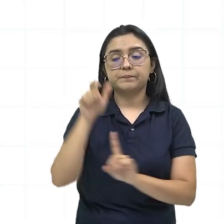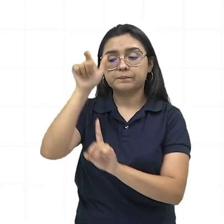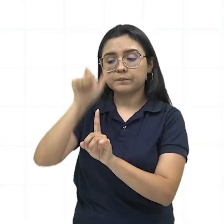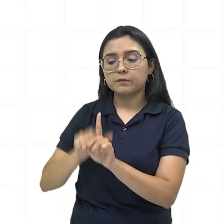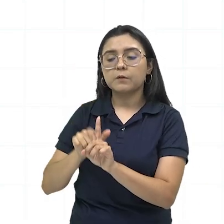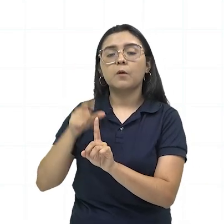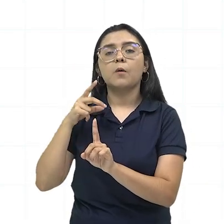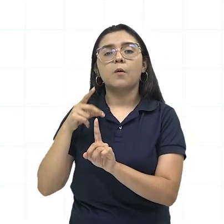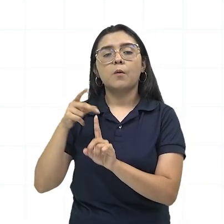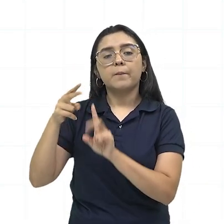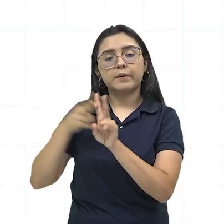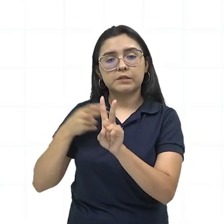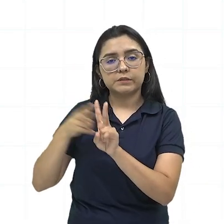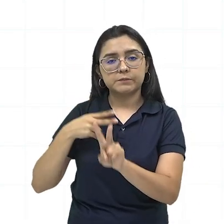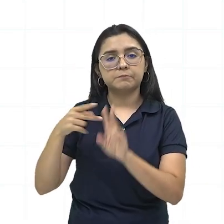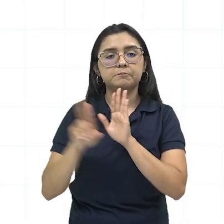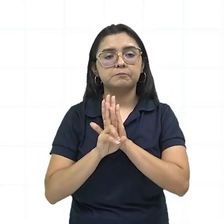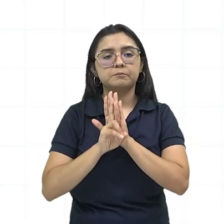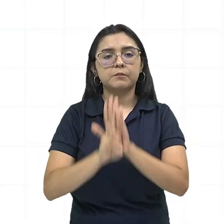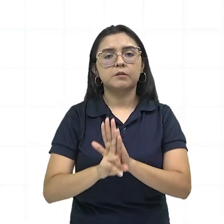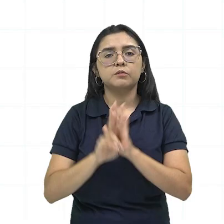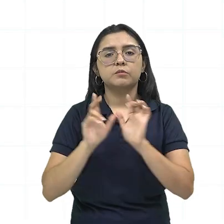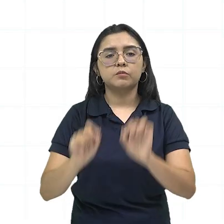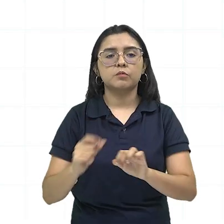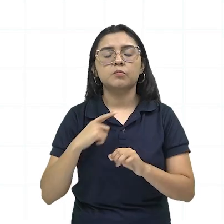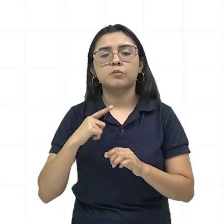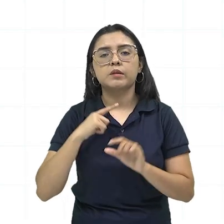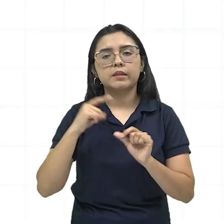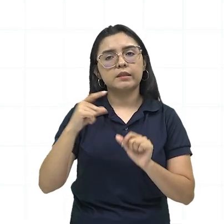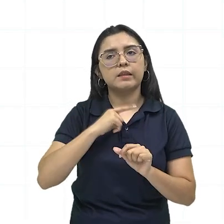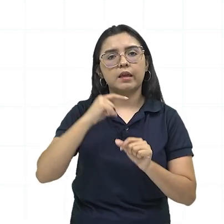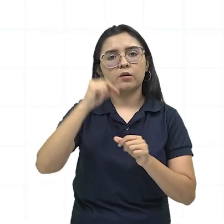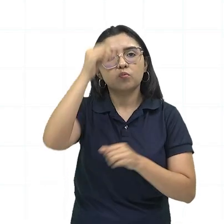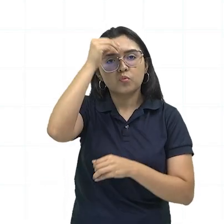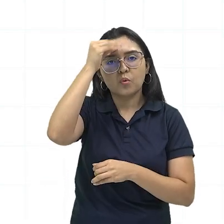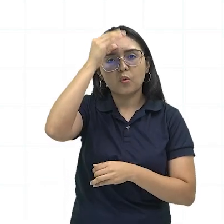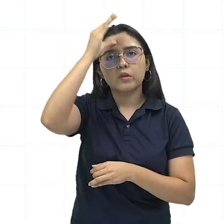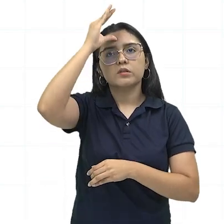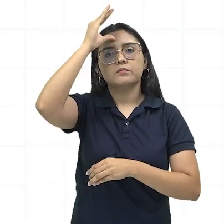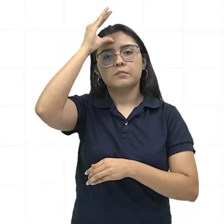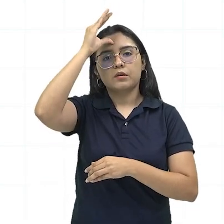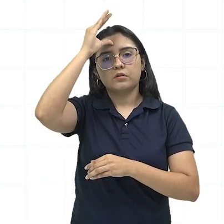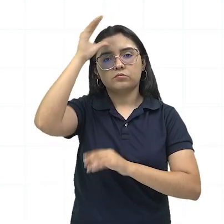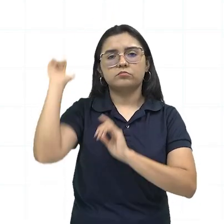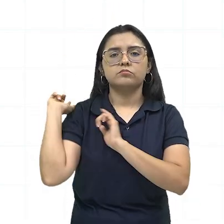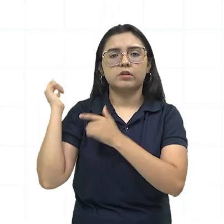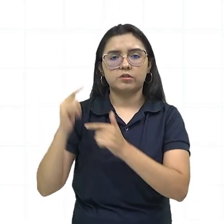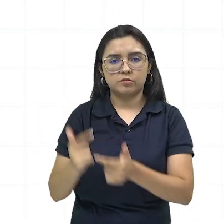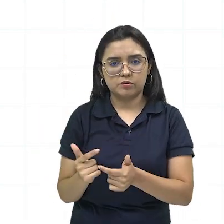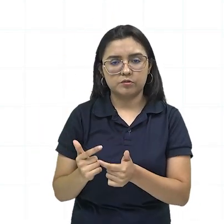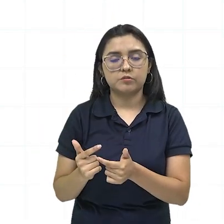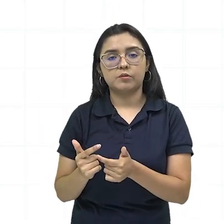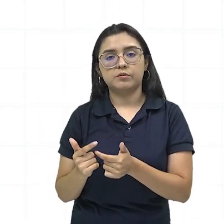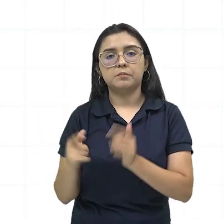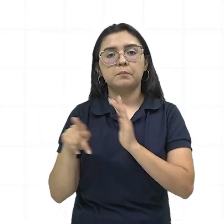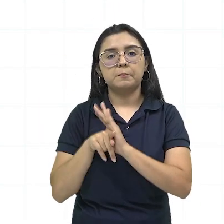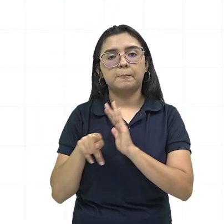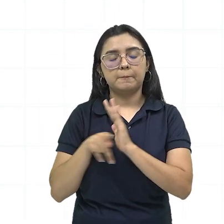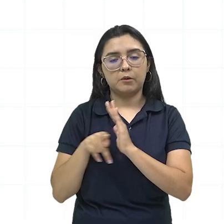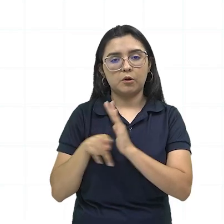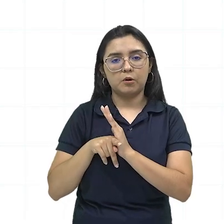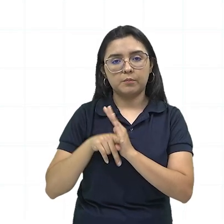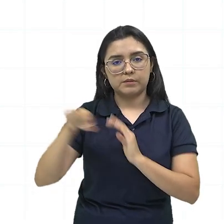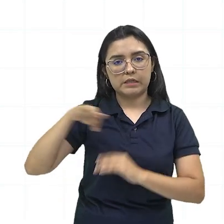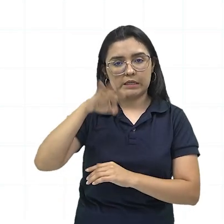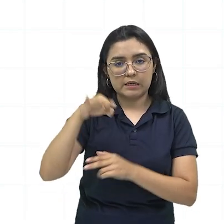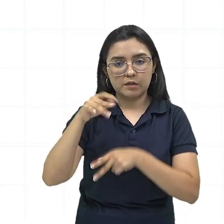pajé é o retrato, né? Retratado como guardião dos conhecimentos ancestrais e das tradições